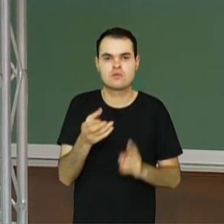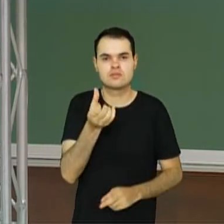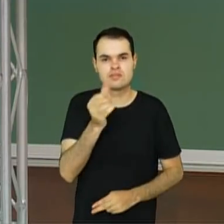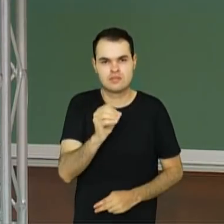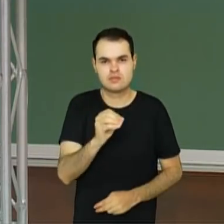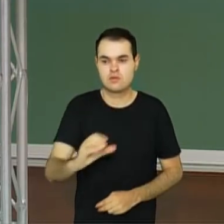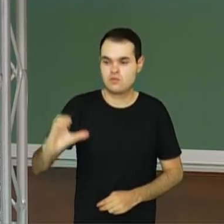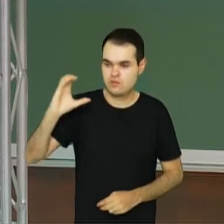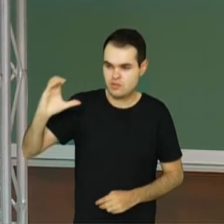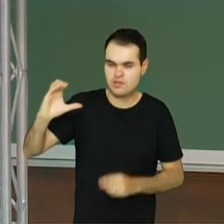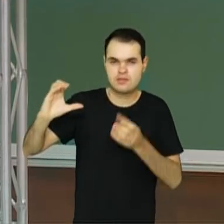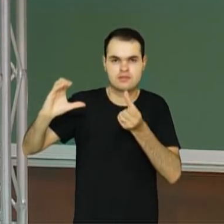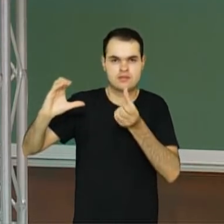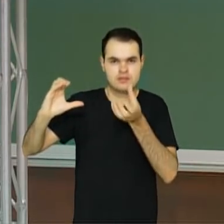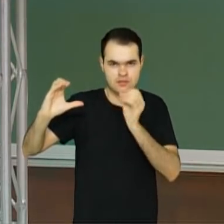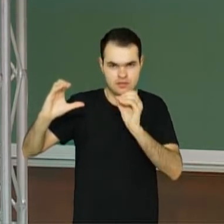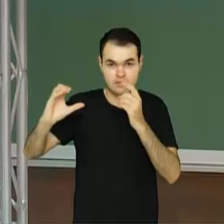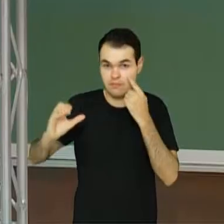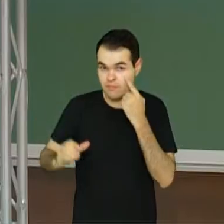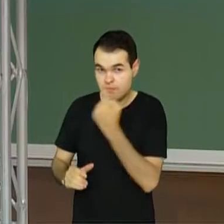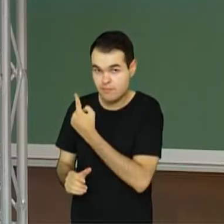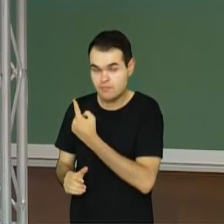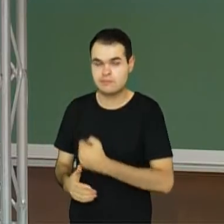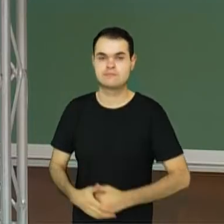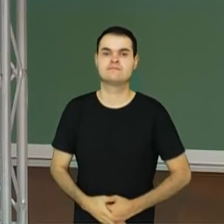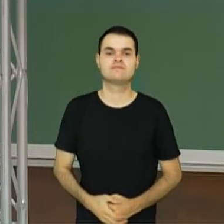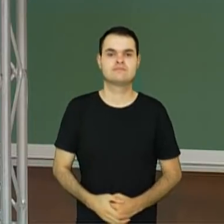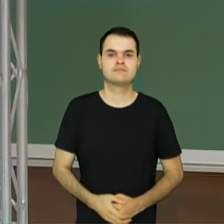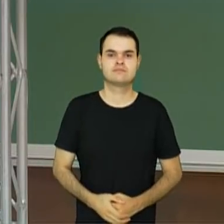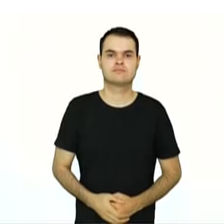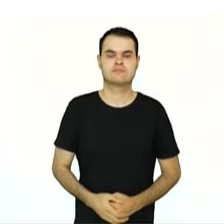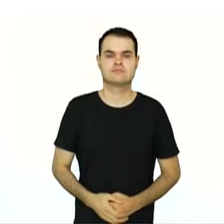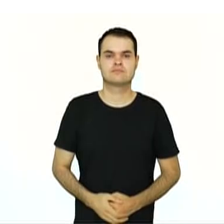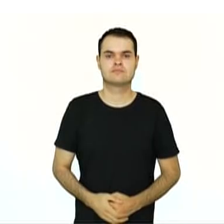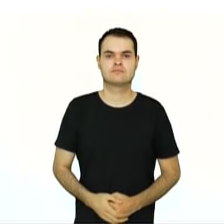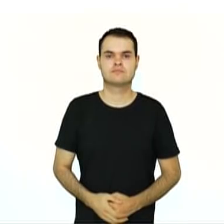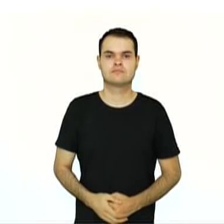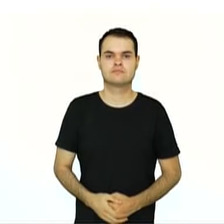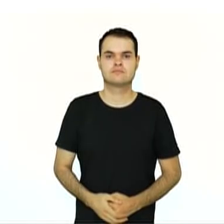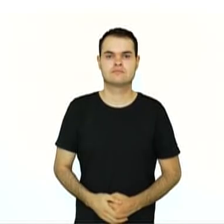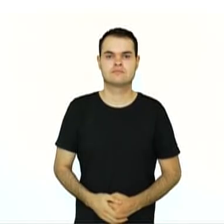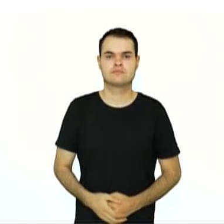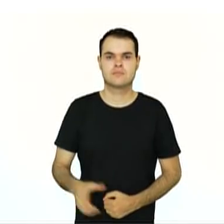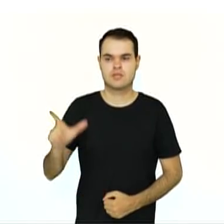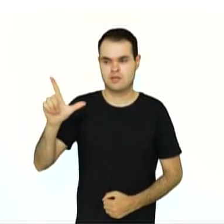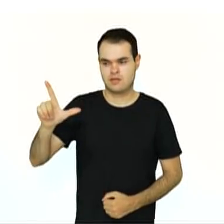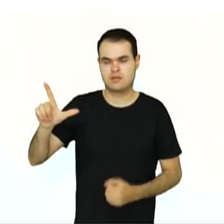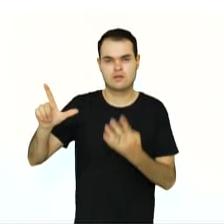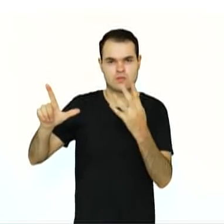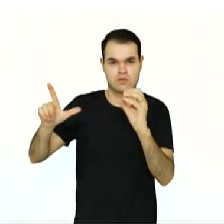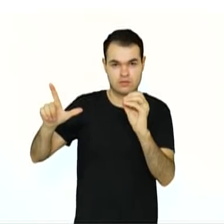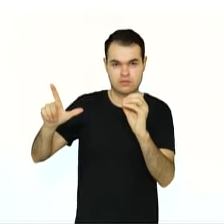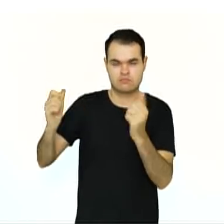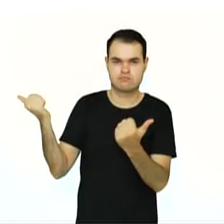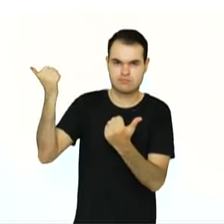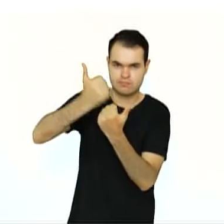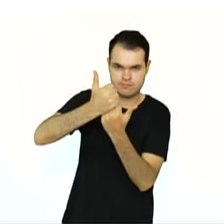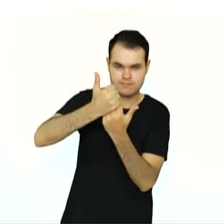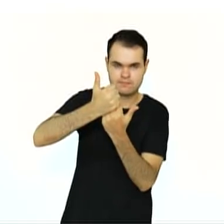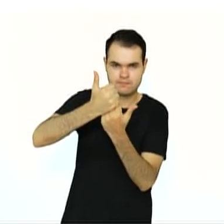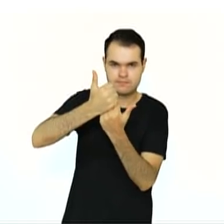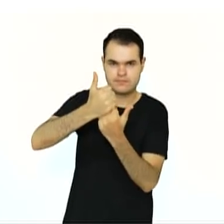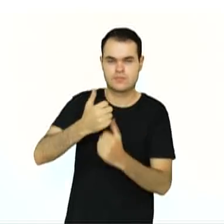C vai ser 60. Vamos conferir? Ó, como L é igual a 40, a gente substitui na equação de